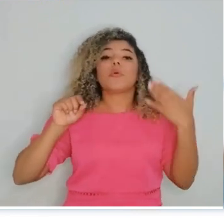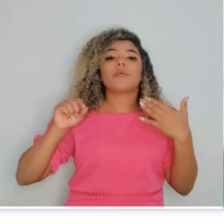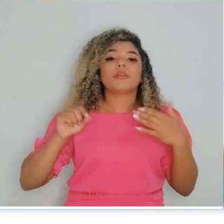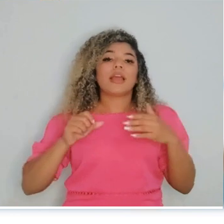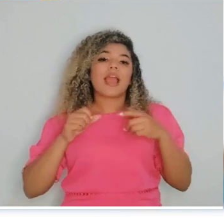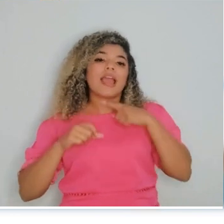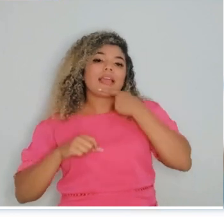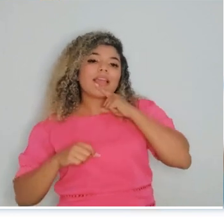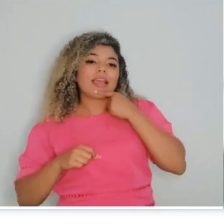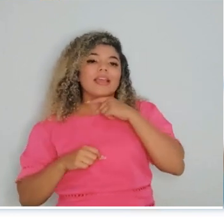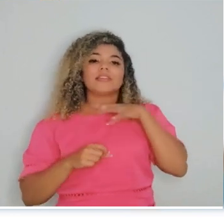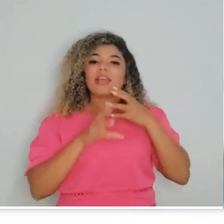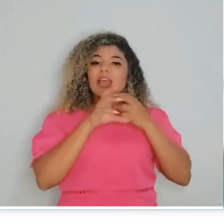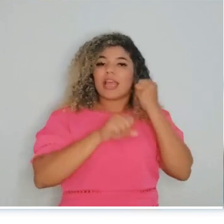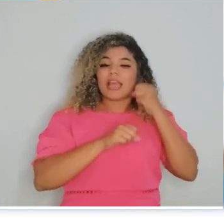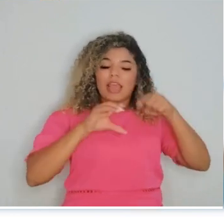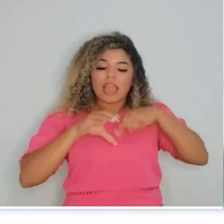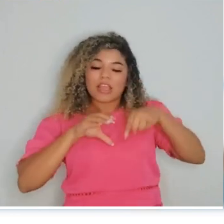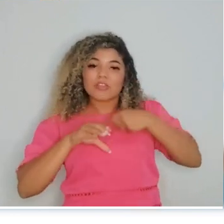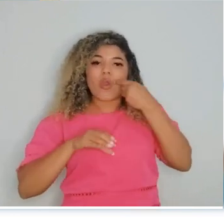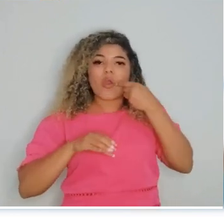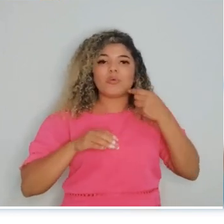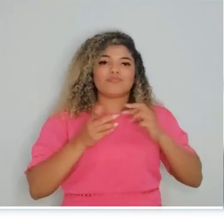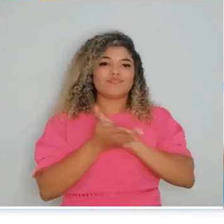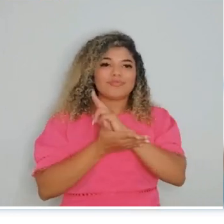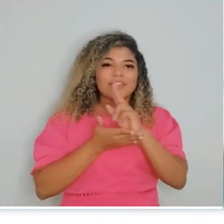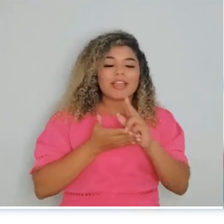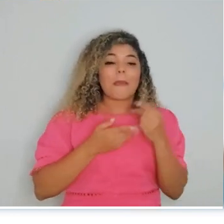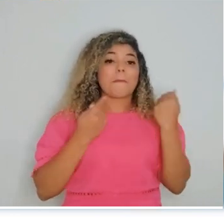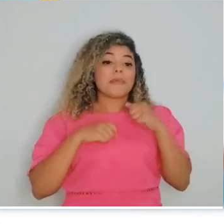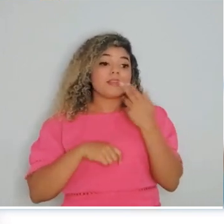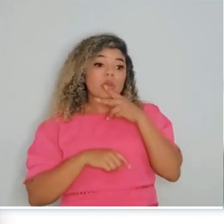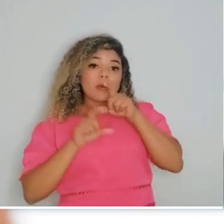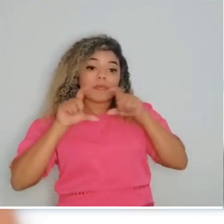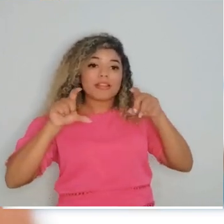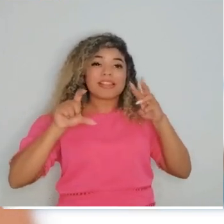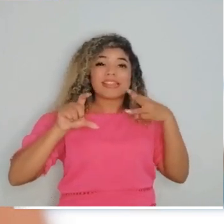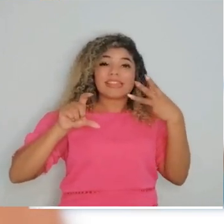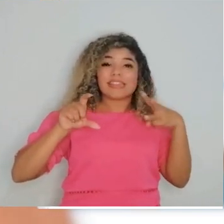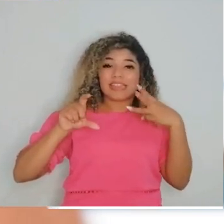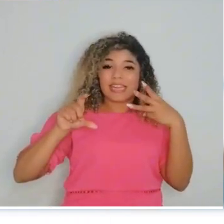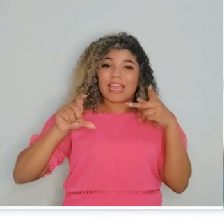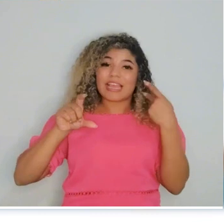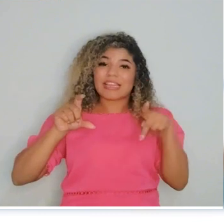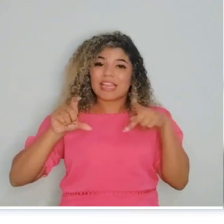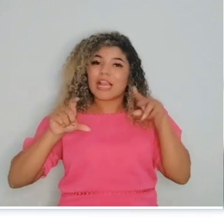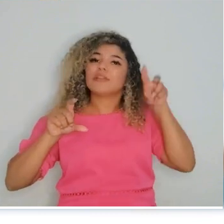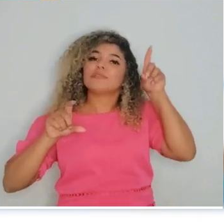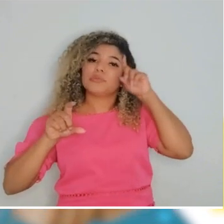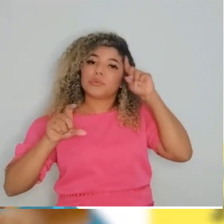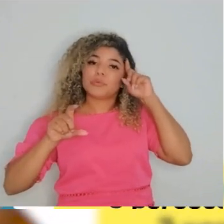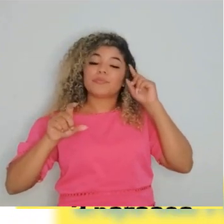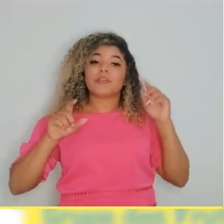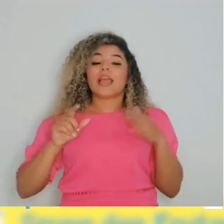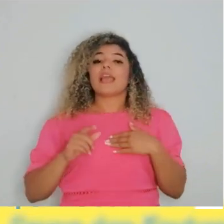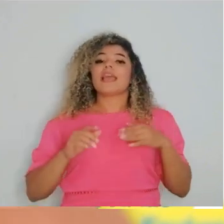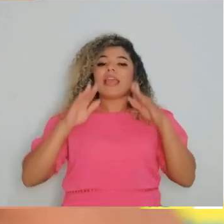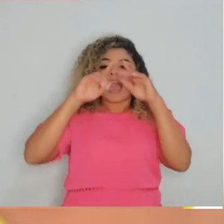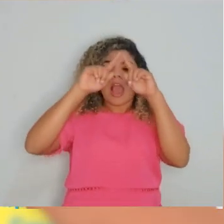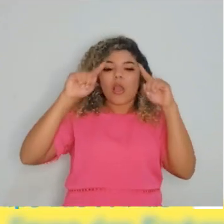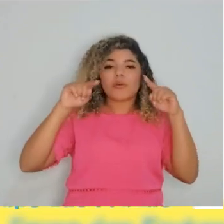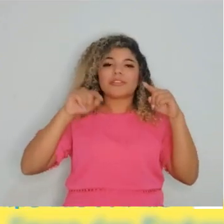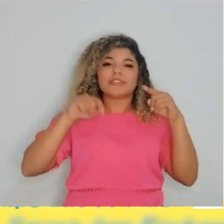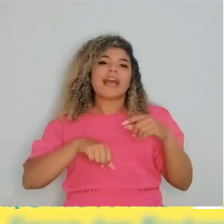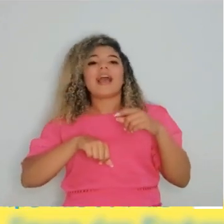são queijo, leite e iogurtes, entre outros. Devemos consumir 3 porções diárias. Grupo